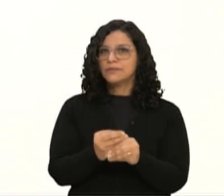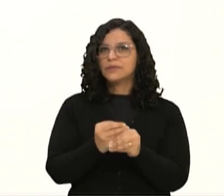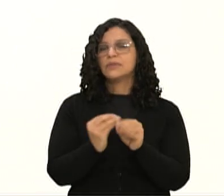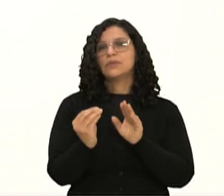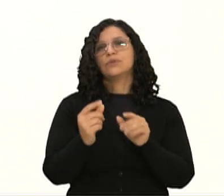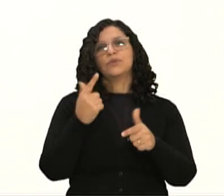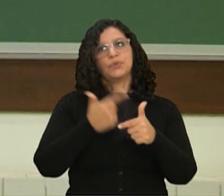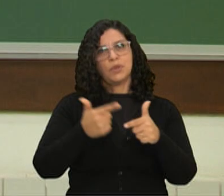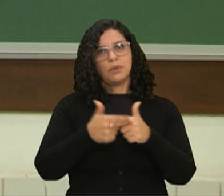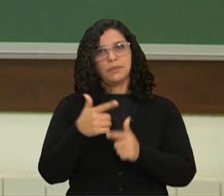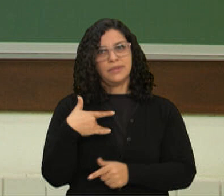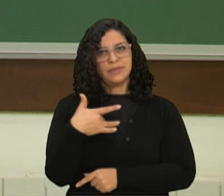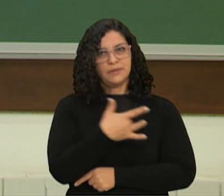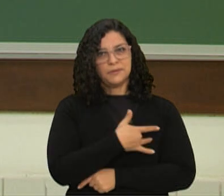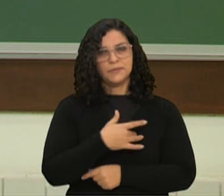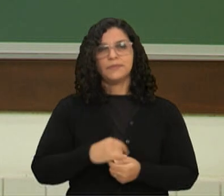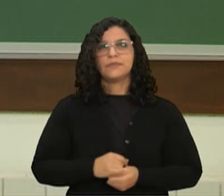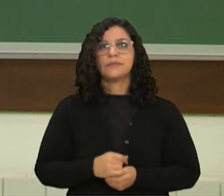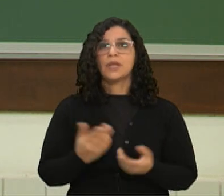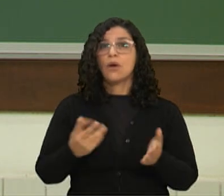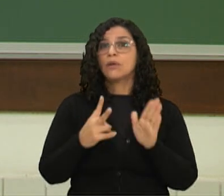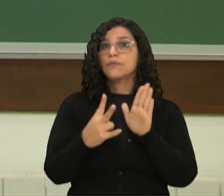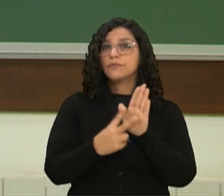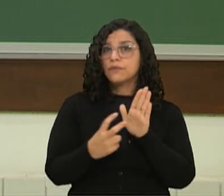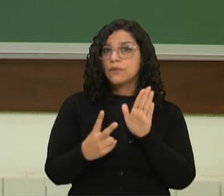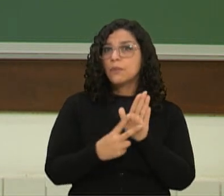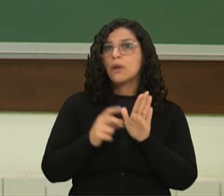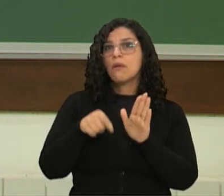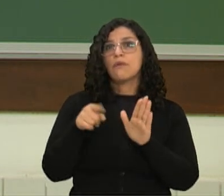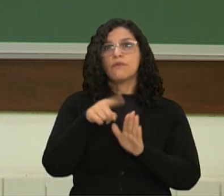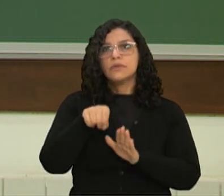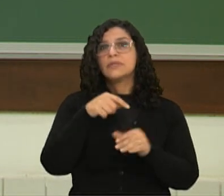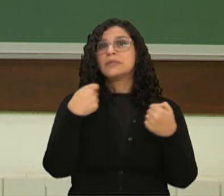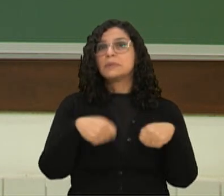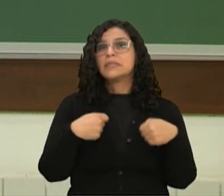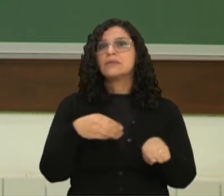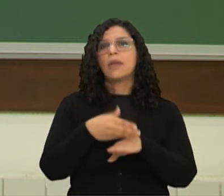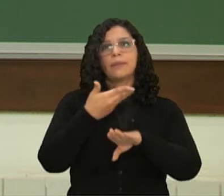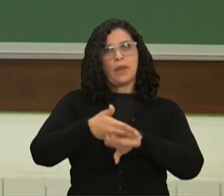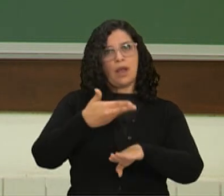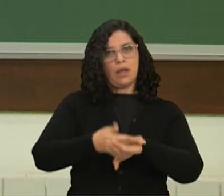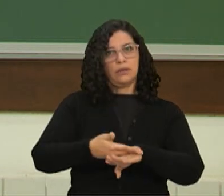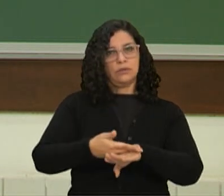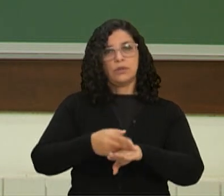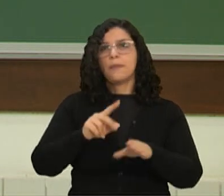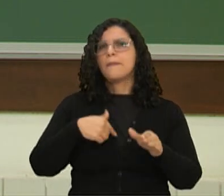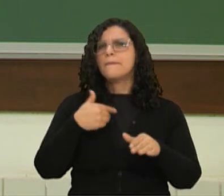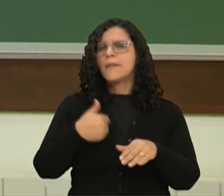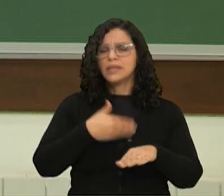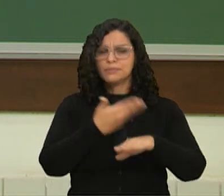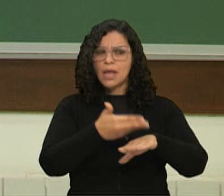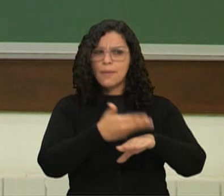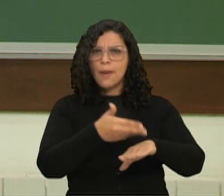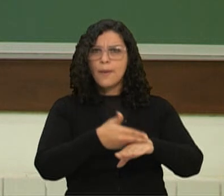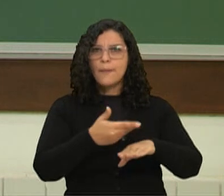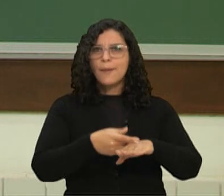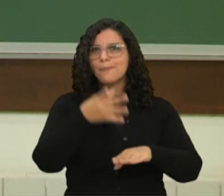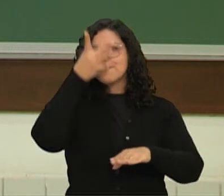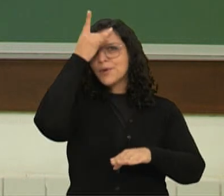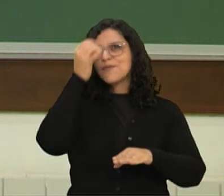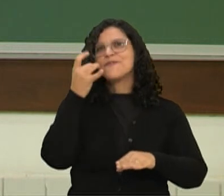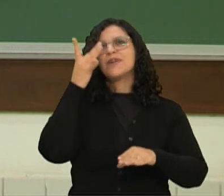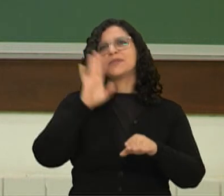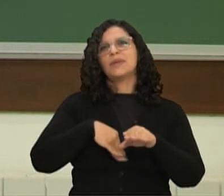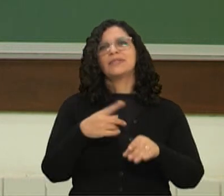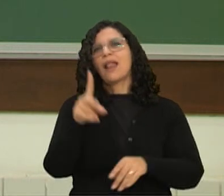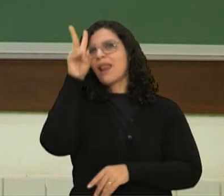dos problemas de saúde. Gente, vocabulário é uma coisa que vocês precisam praticar. Quanto mais vocês praticarem, mais fácil vai